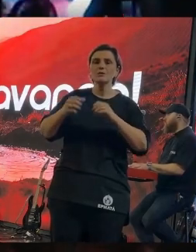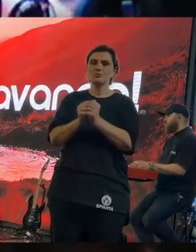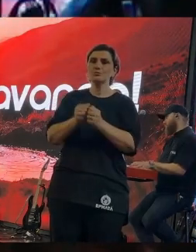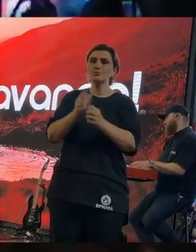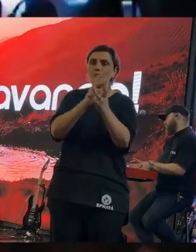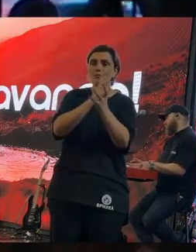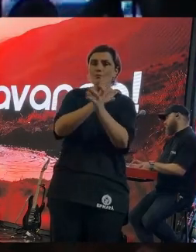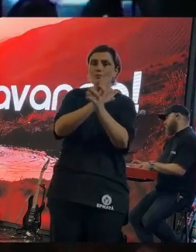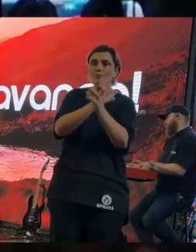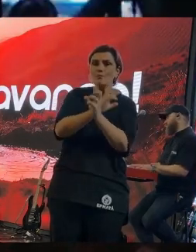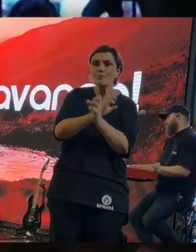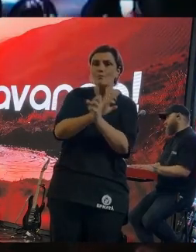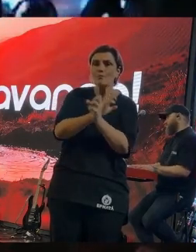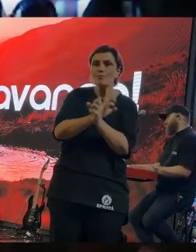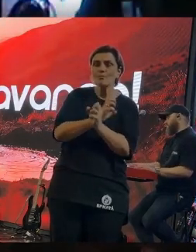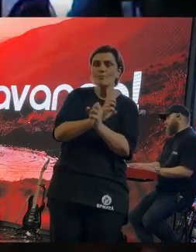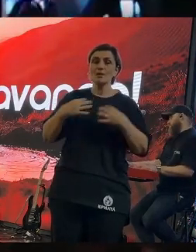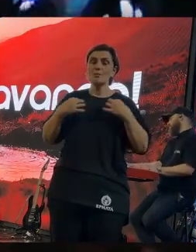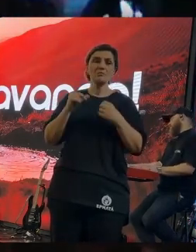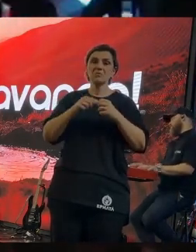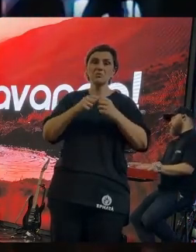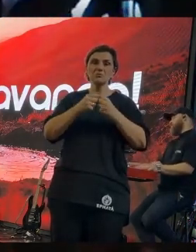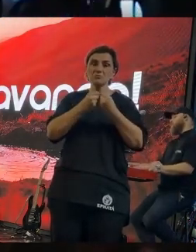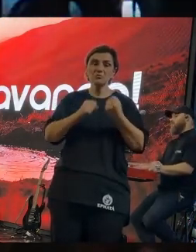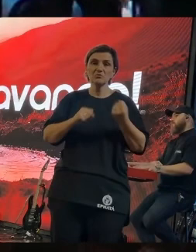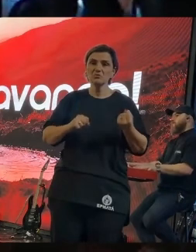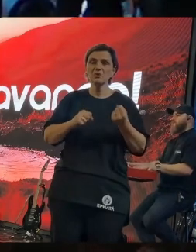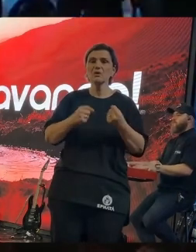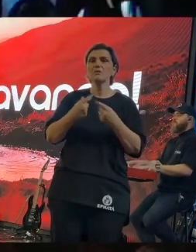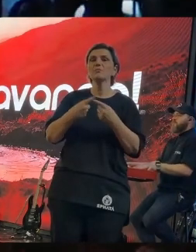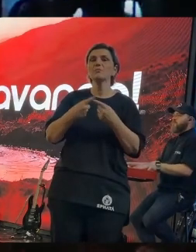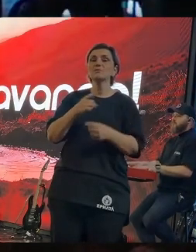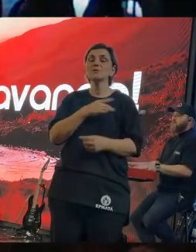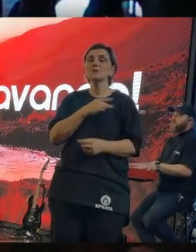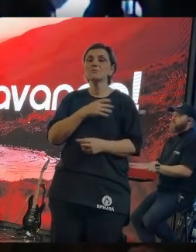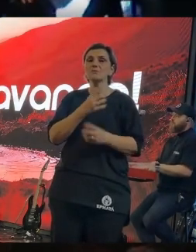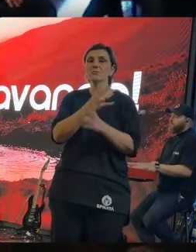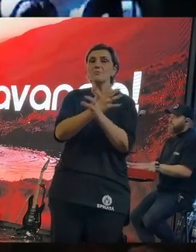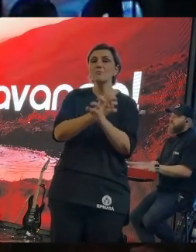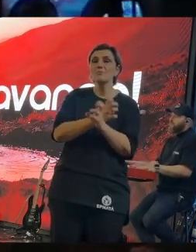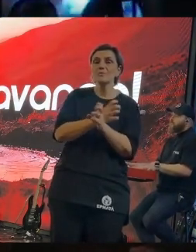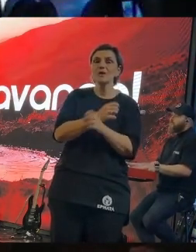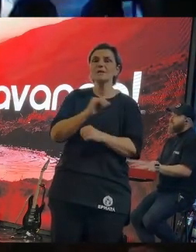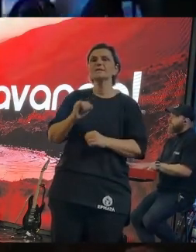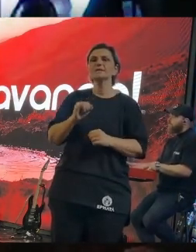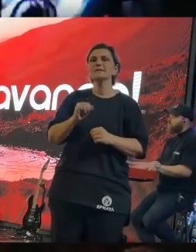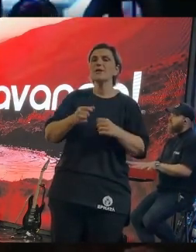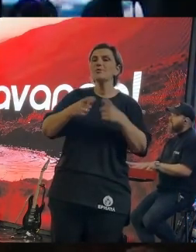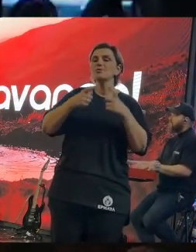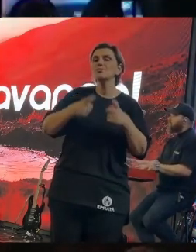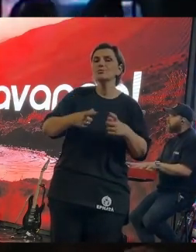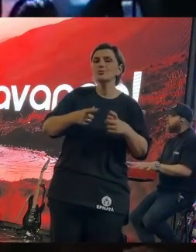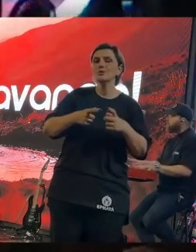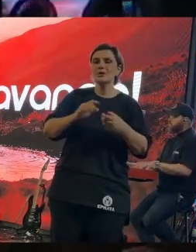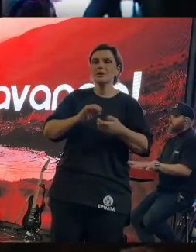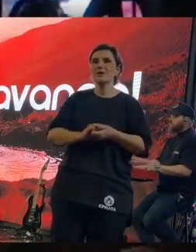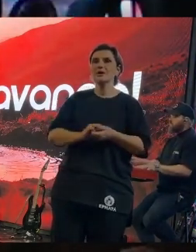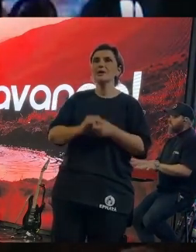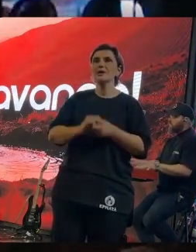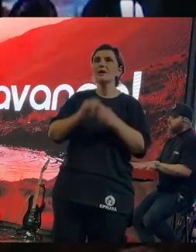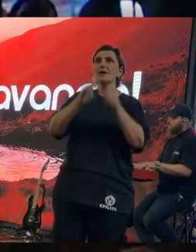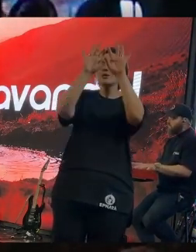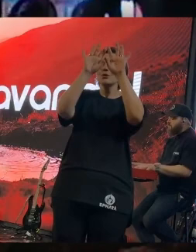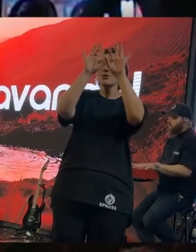único lugar em que as roupas não se desgastavam? Por que você está com medo do deserto, se no deserto foi o único lugar em que o maná